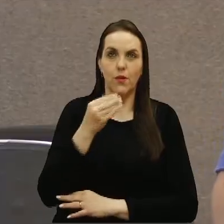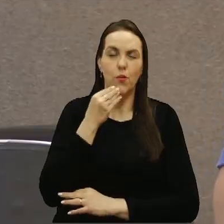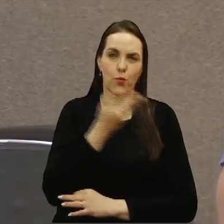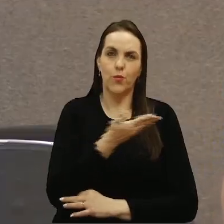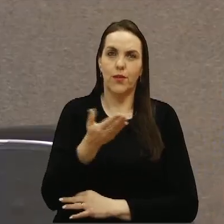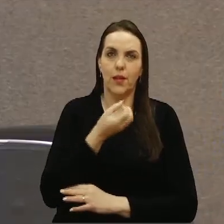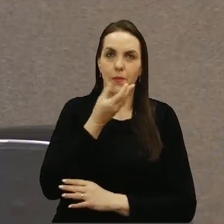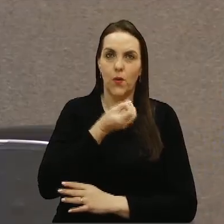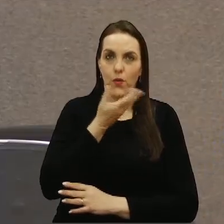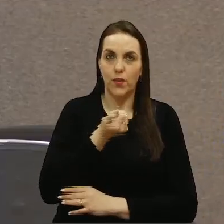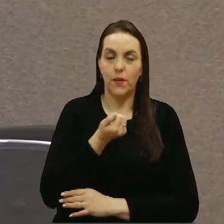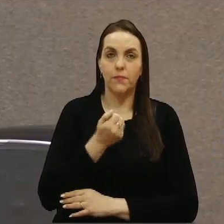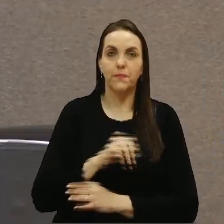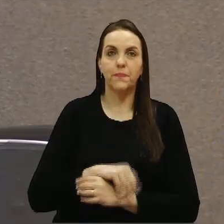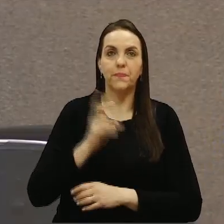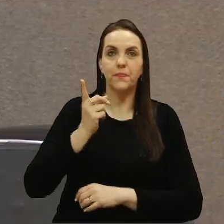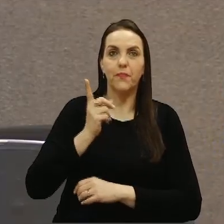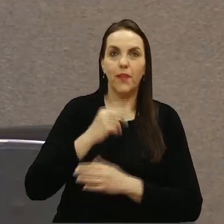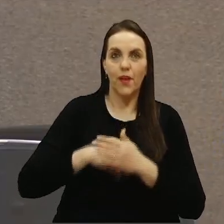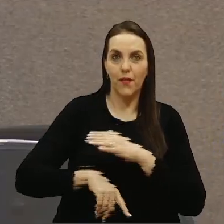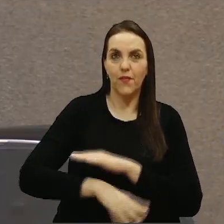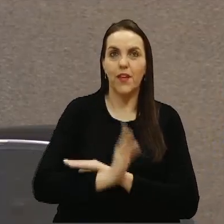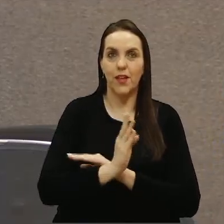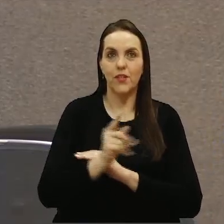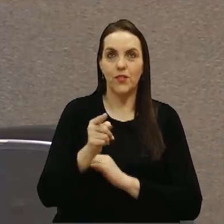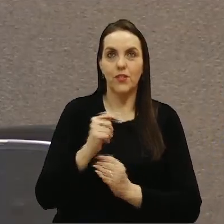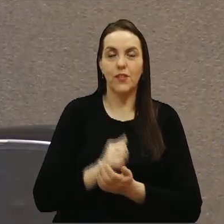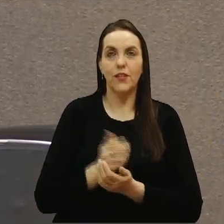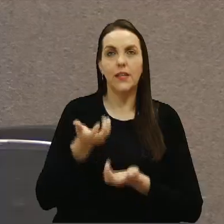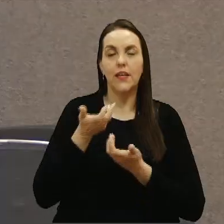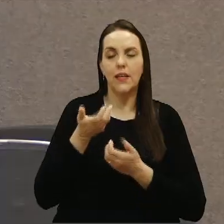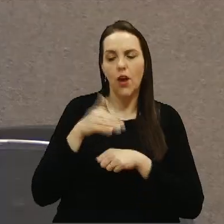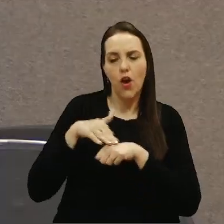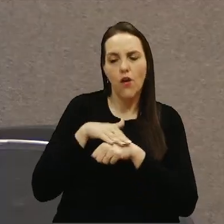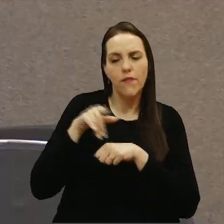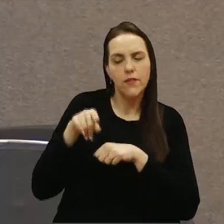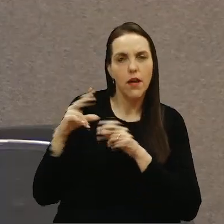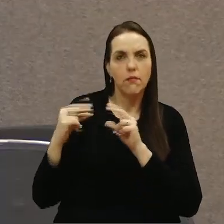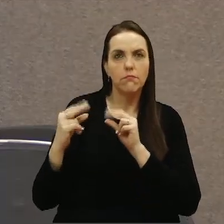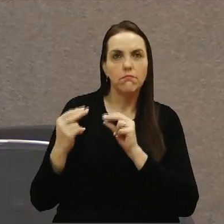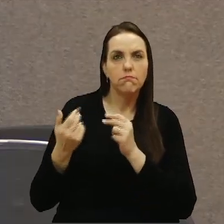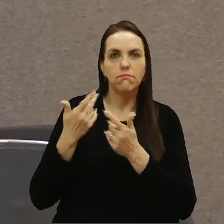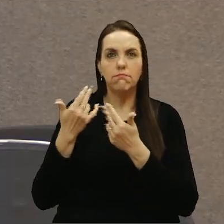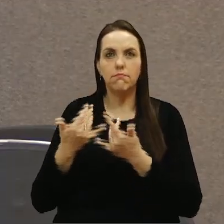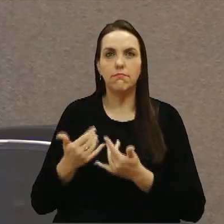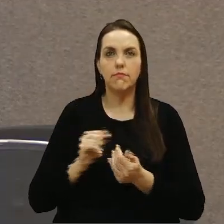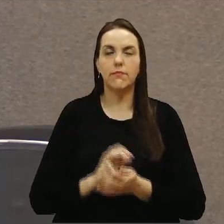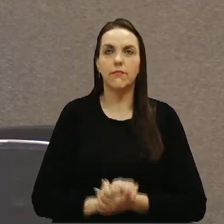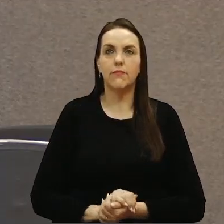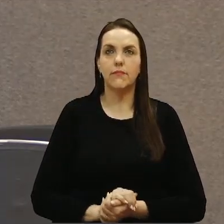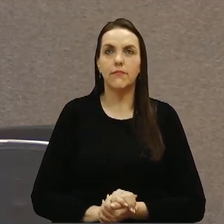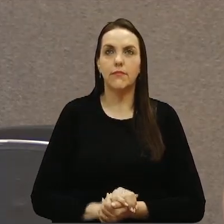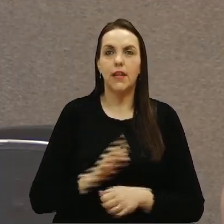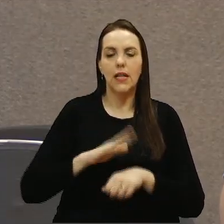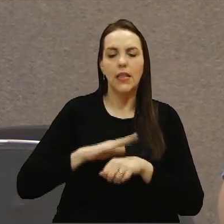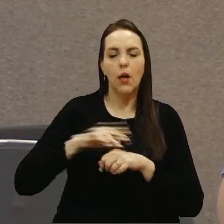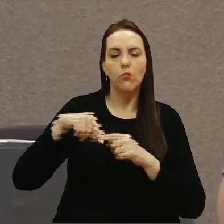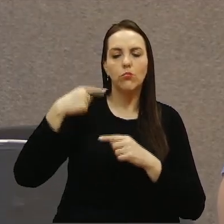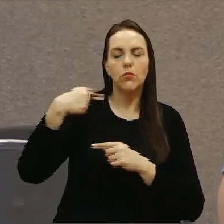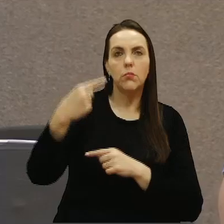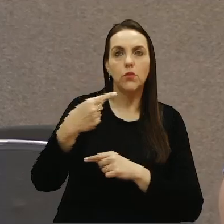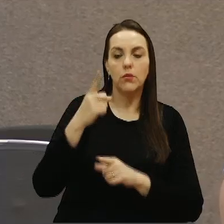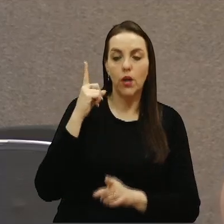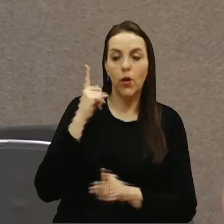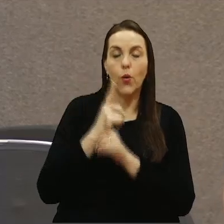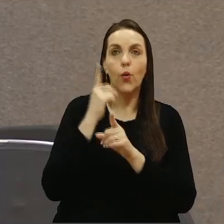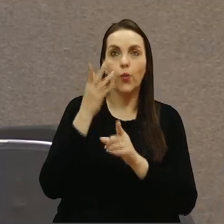contar. Numa viagem que ele fez, um cara queria lá conversar com ele e tal. Tempos depois ele encontrou